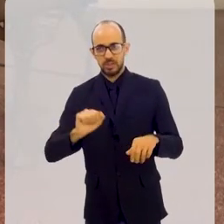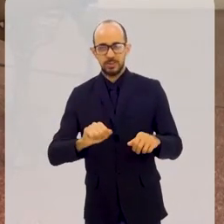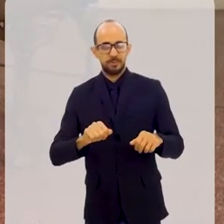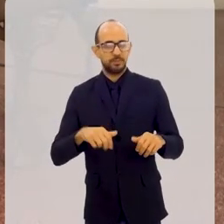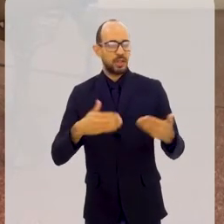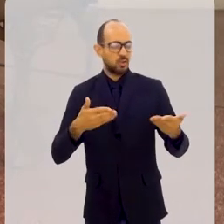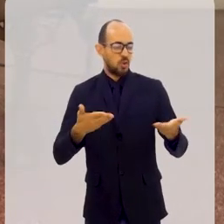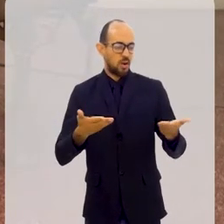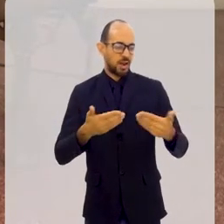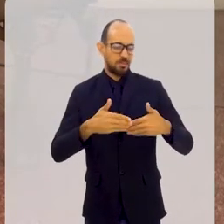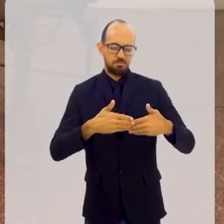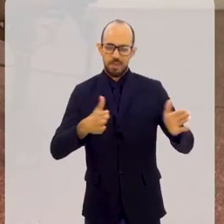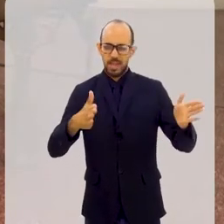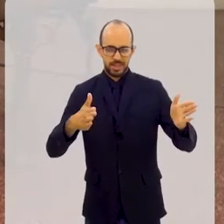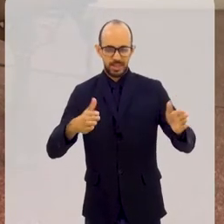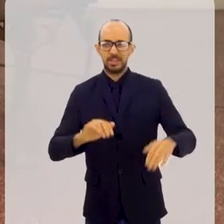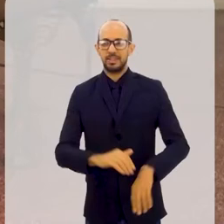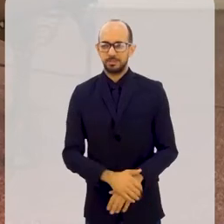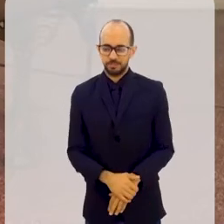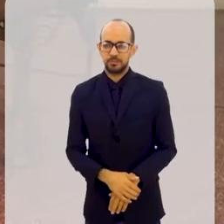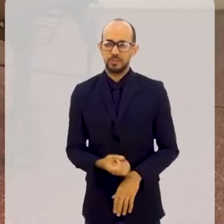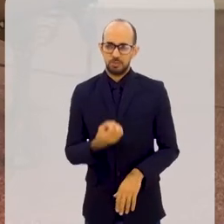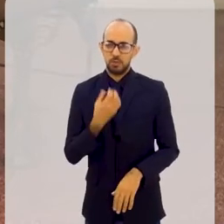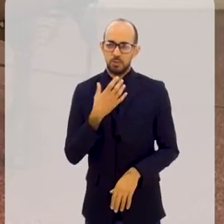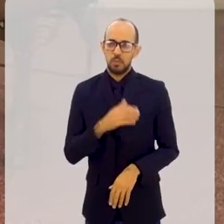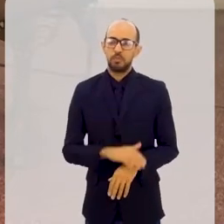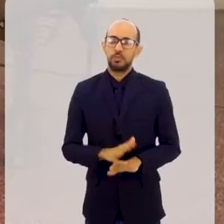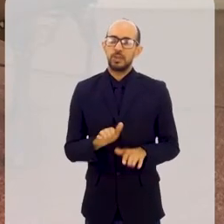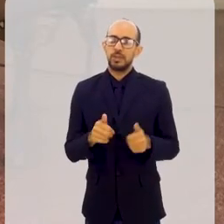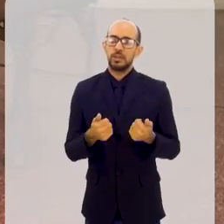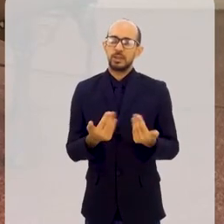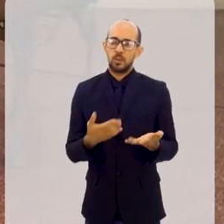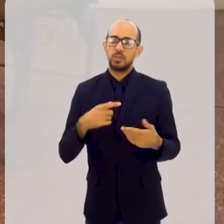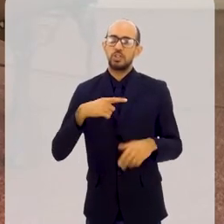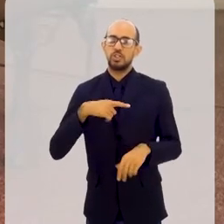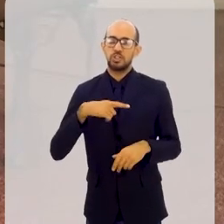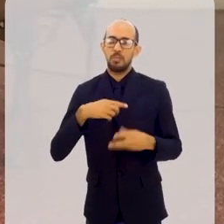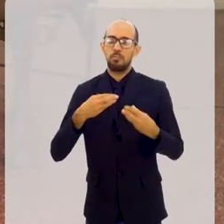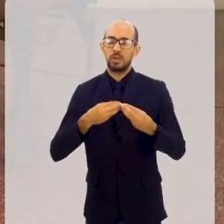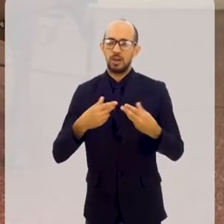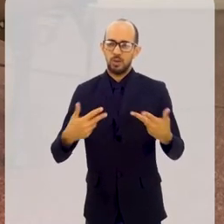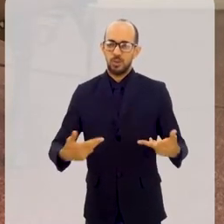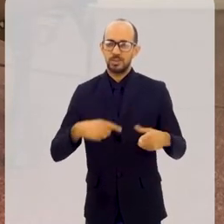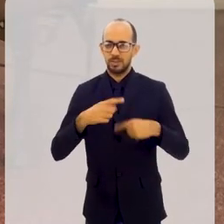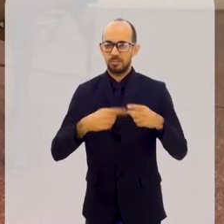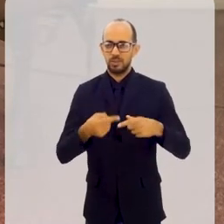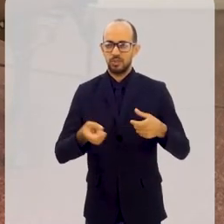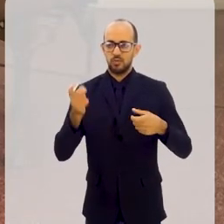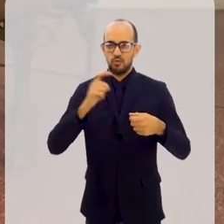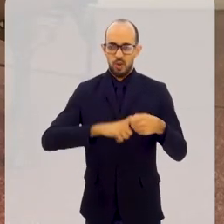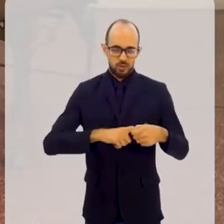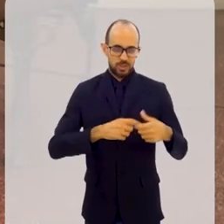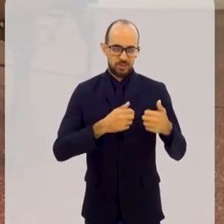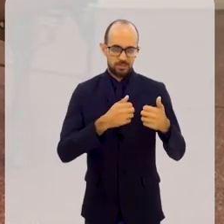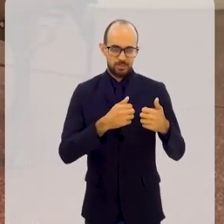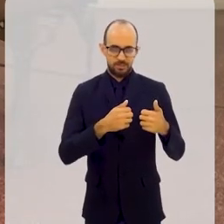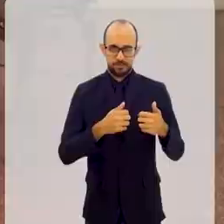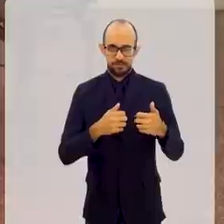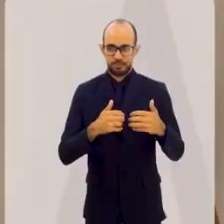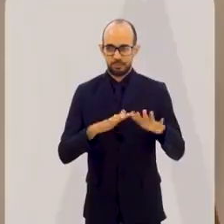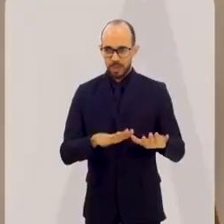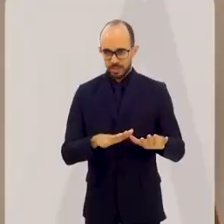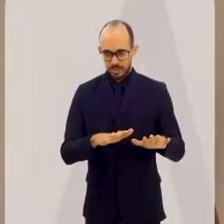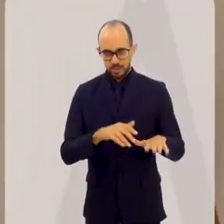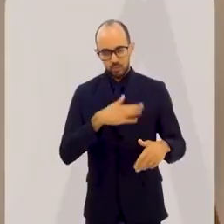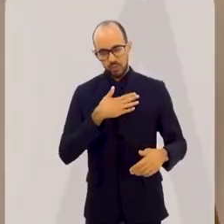João Caetano mas agora aberta ao público que vai ser muito bom então a gente tem muita coisa para falar então nós vamos voltar Claro